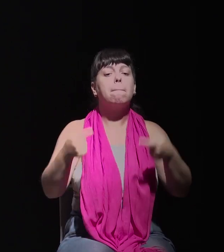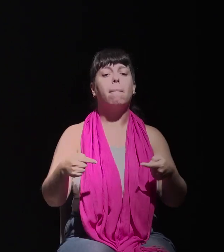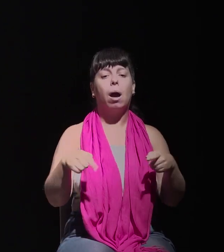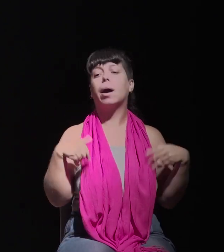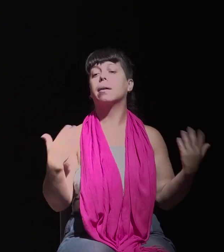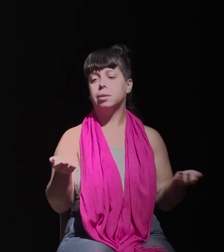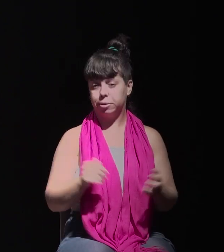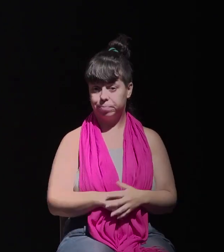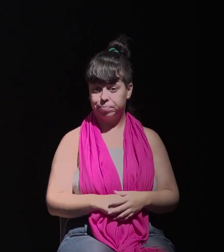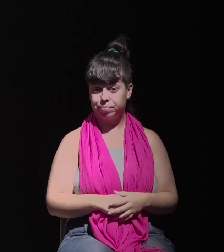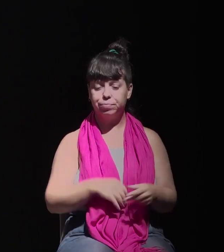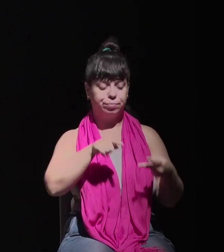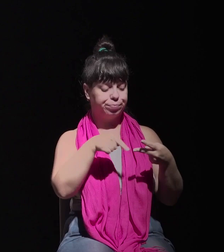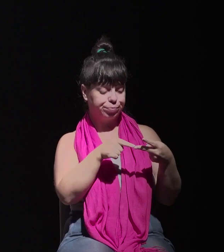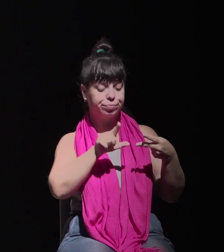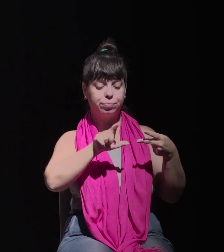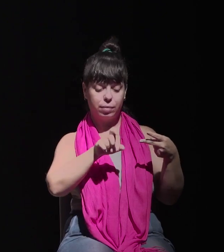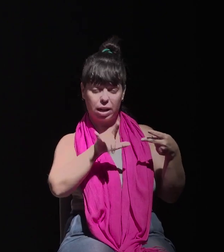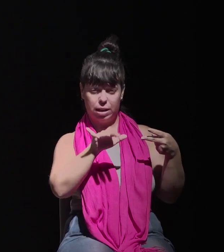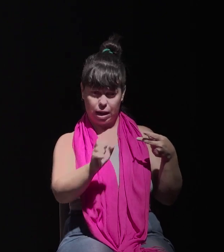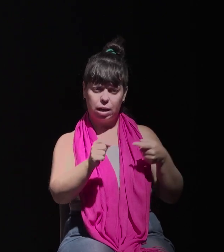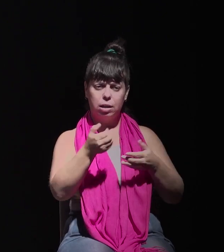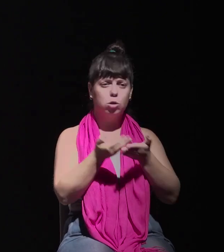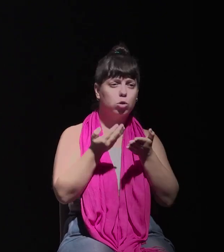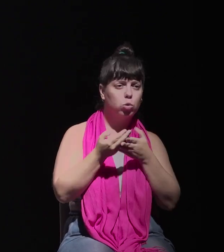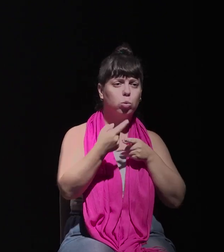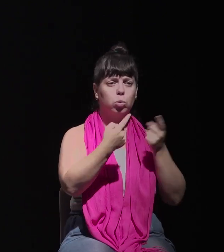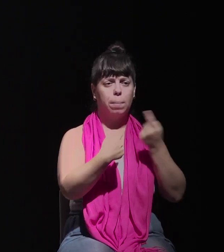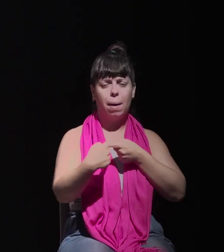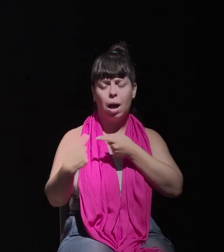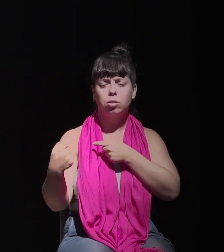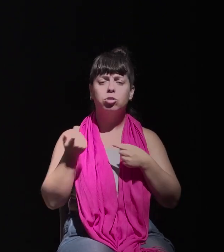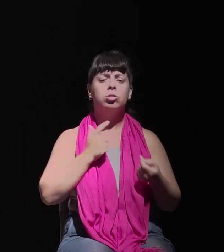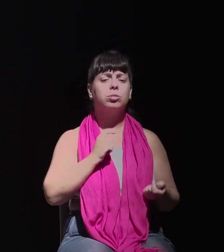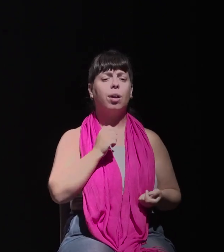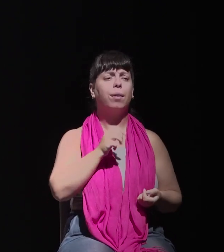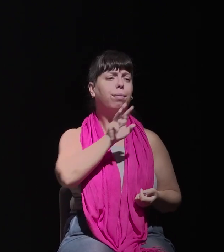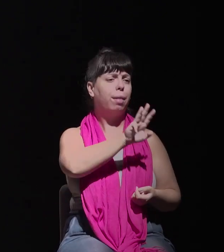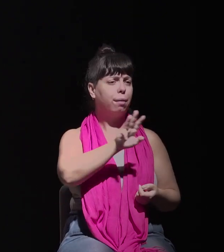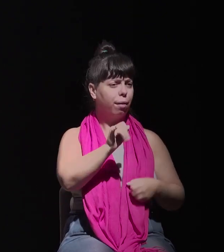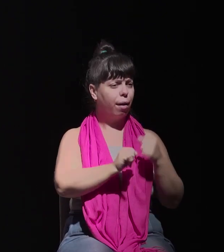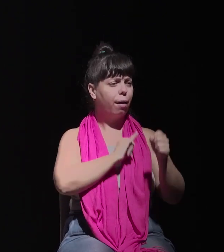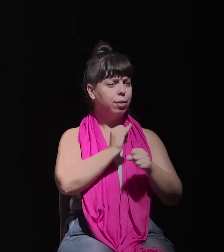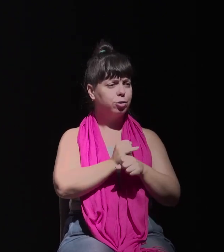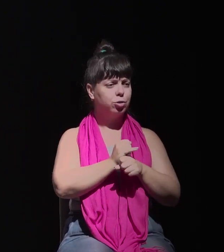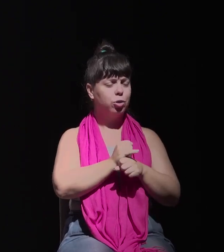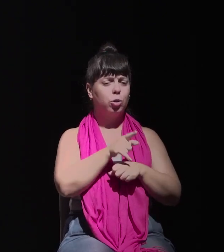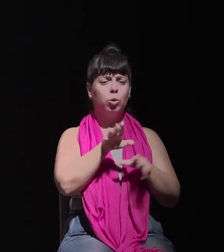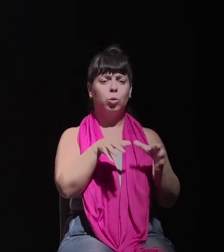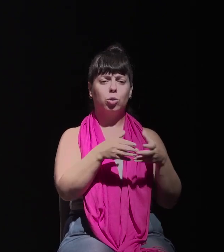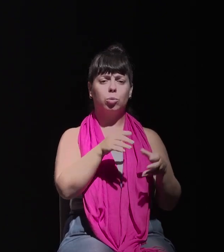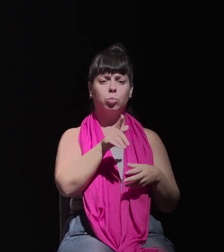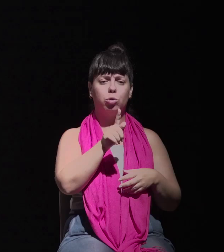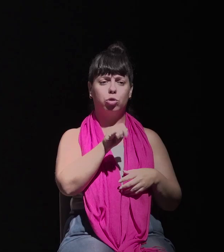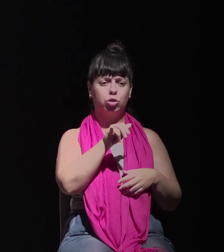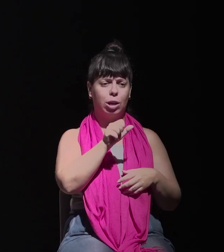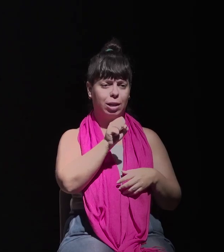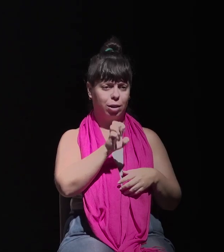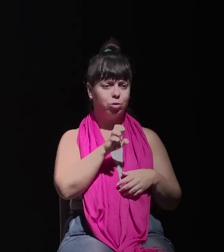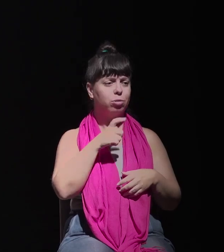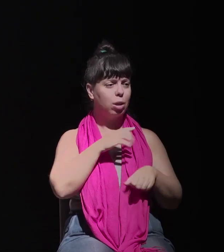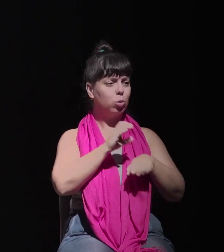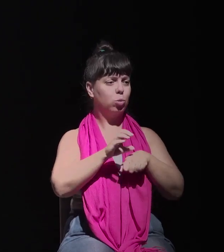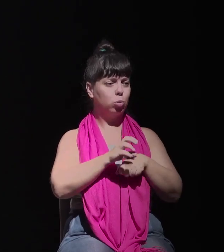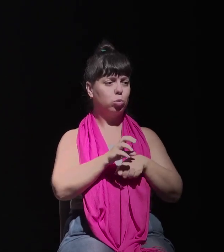ela identificou nesses estudos que ela fazia, nesses debates, e aí tem uma série de materiais dela na internet, inclusive o DG tem 2 cursos sobre a Lélia, estão todos convidados a